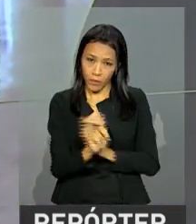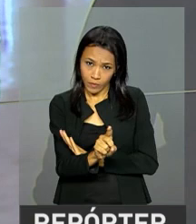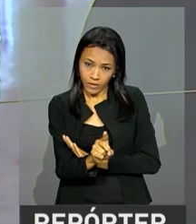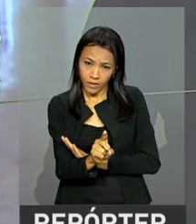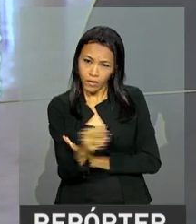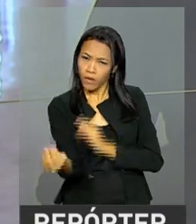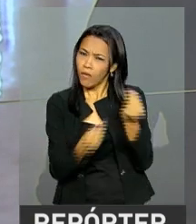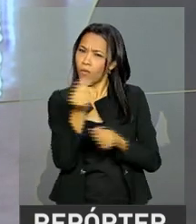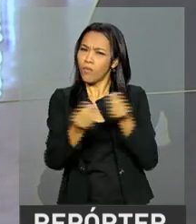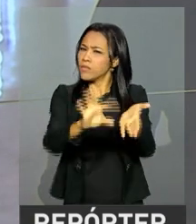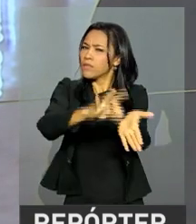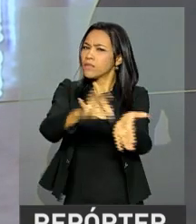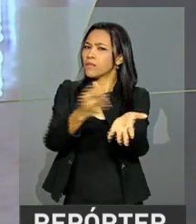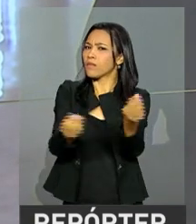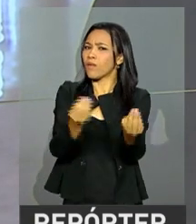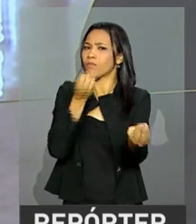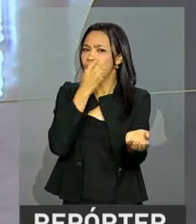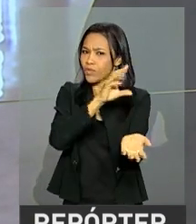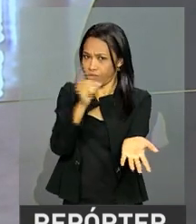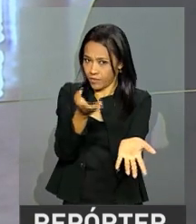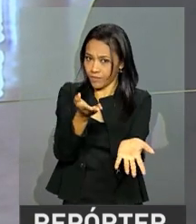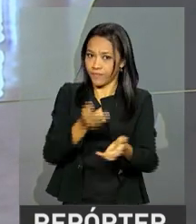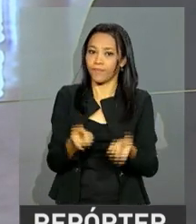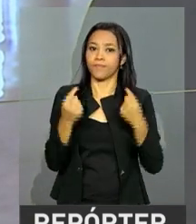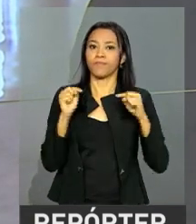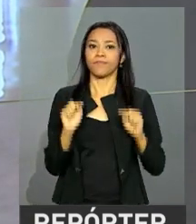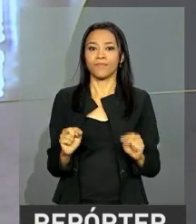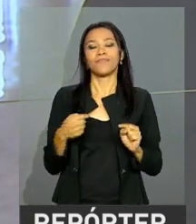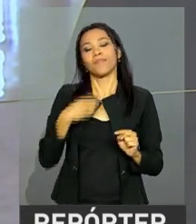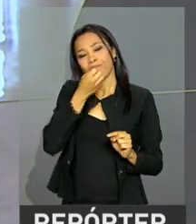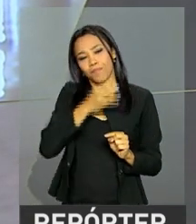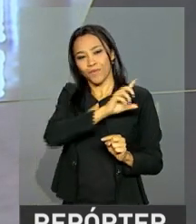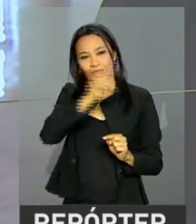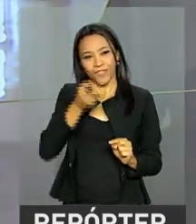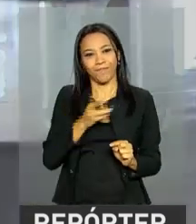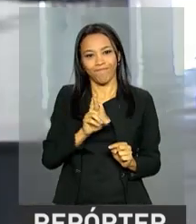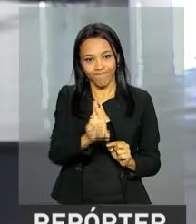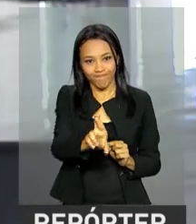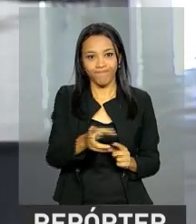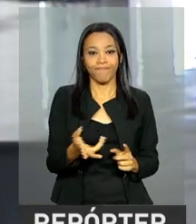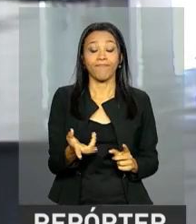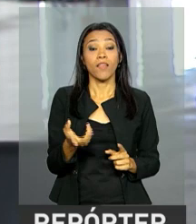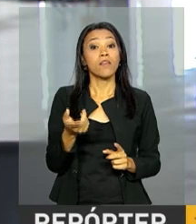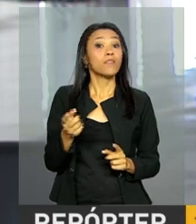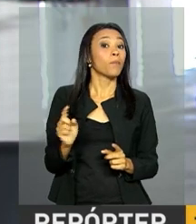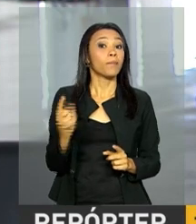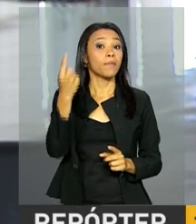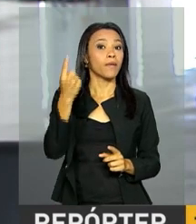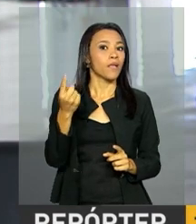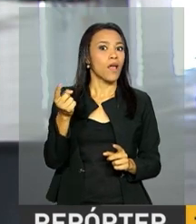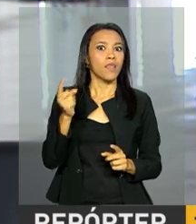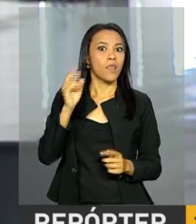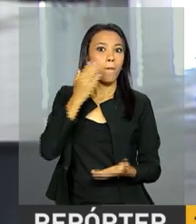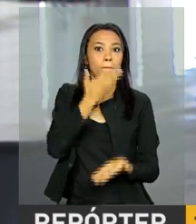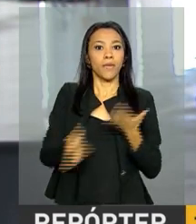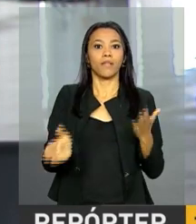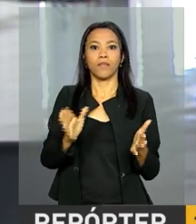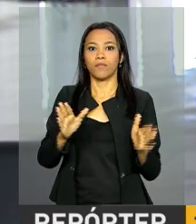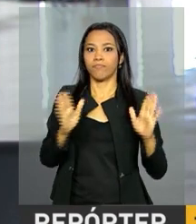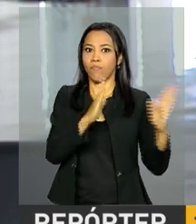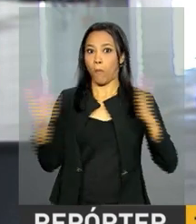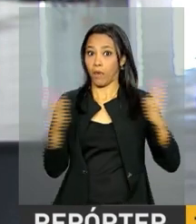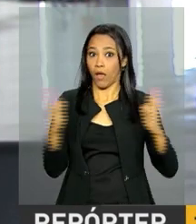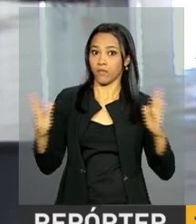os candidatos podem se inscrever Bom dia olá Leandro Bom dia bom o primeiro passo é não perder o prazo as